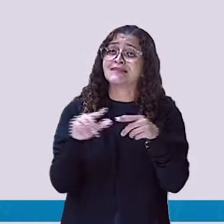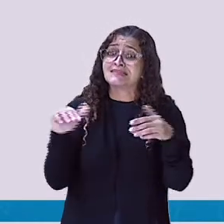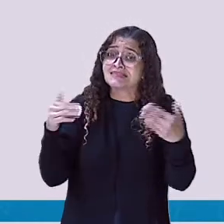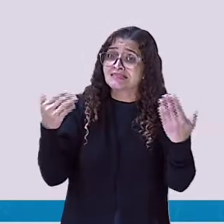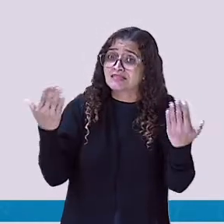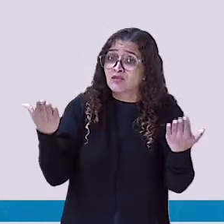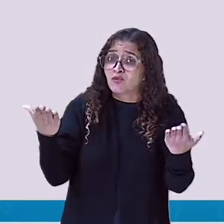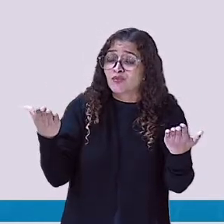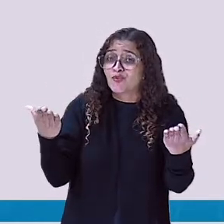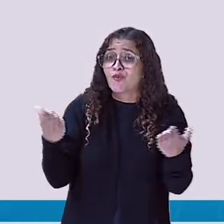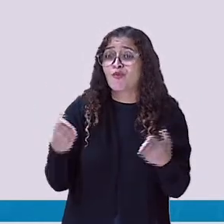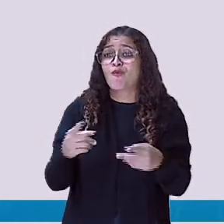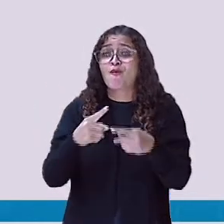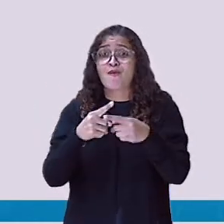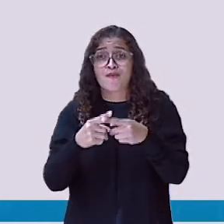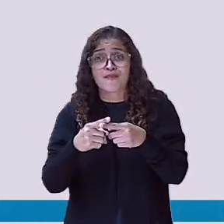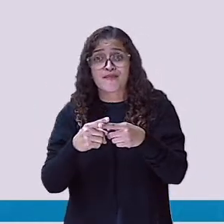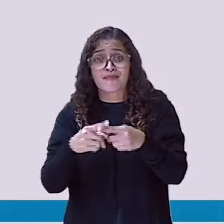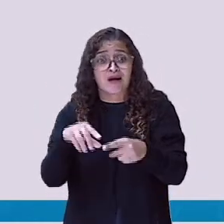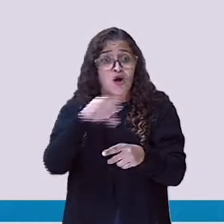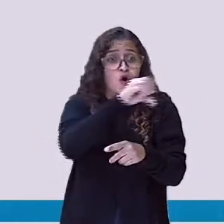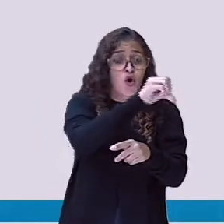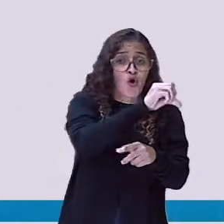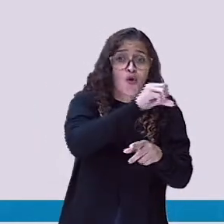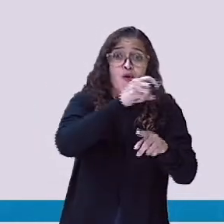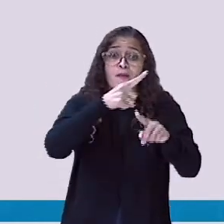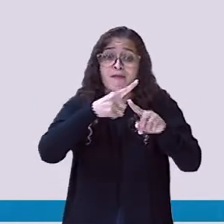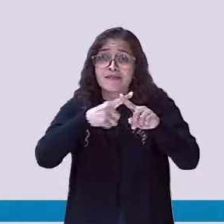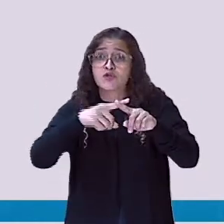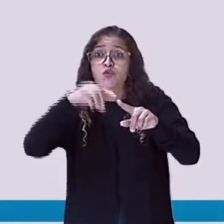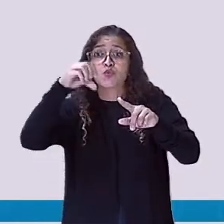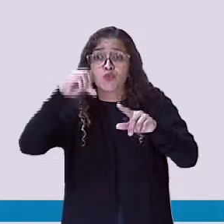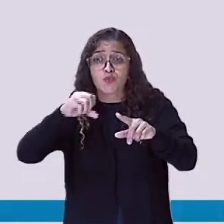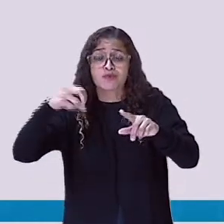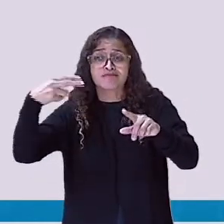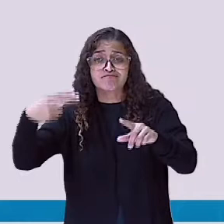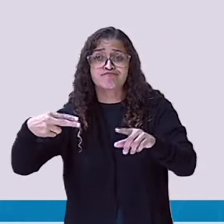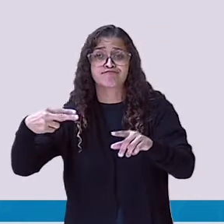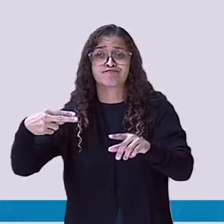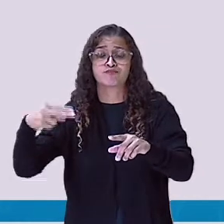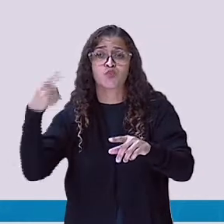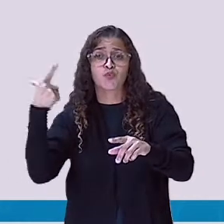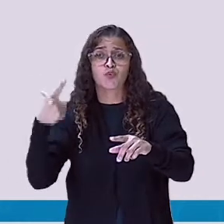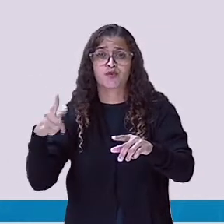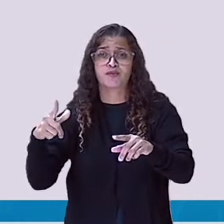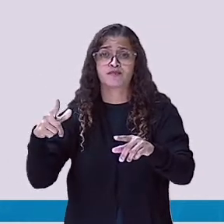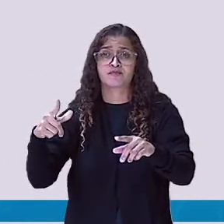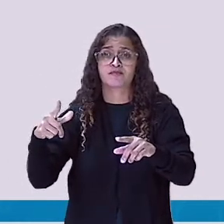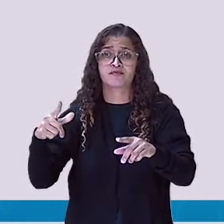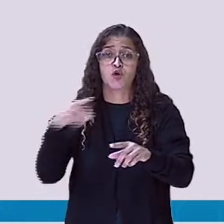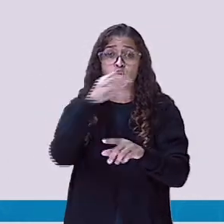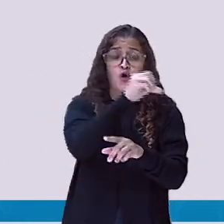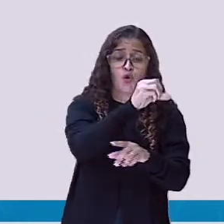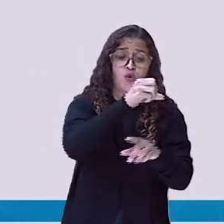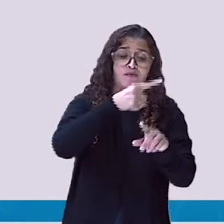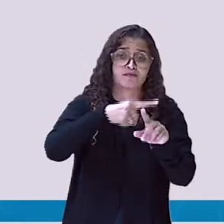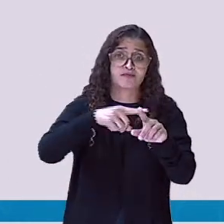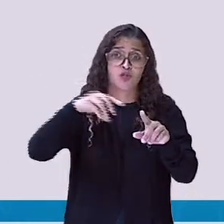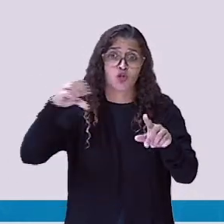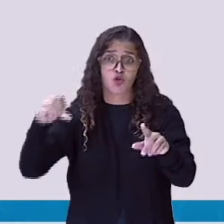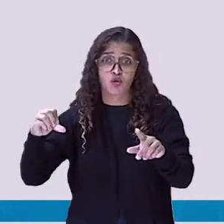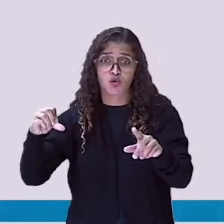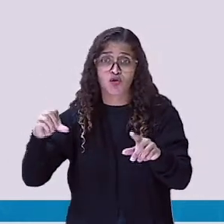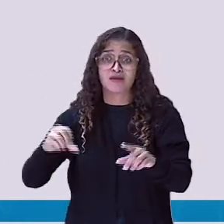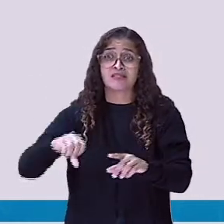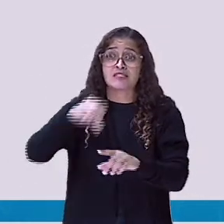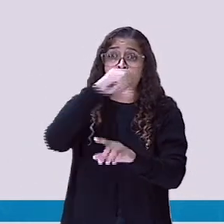e duas vezes o número 9. É a mesma resposta. Então, 9 mais 9 e duas